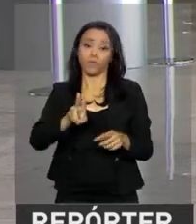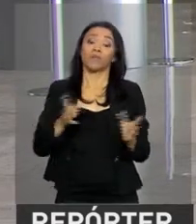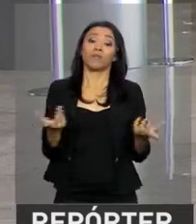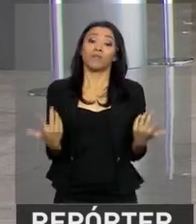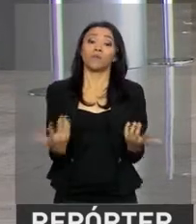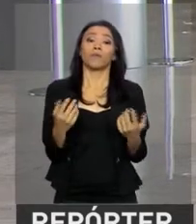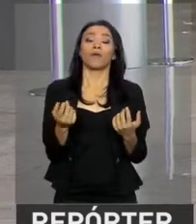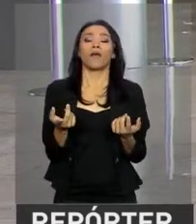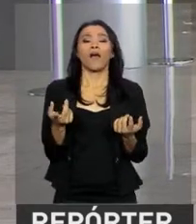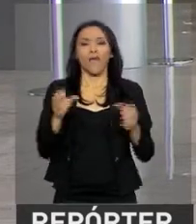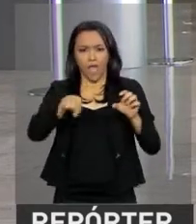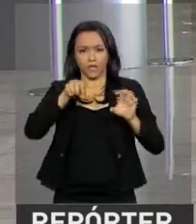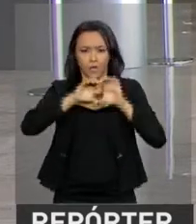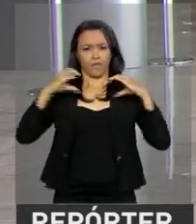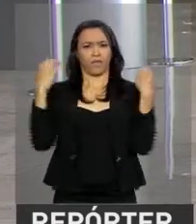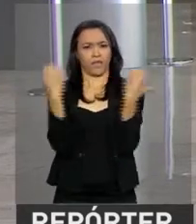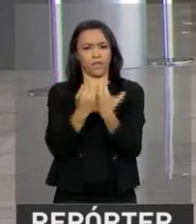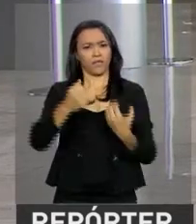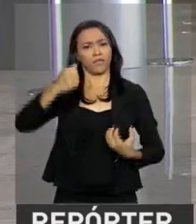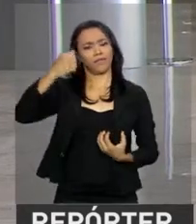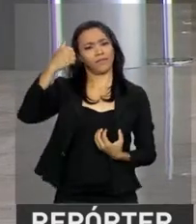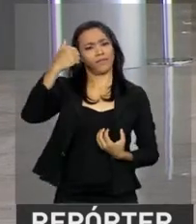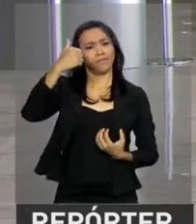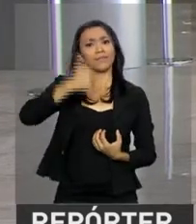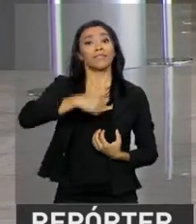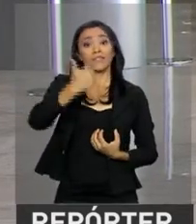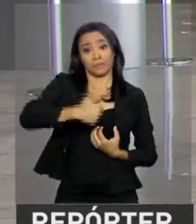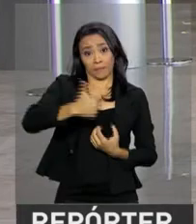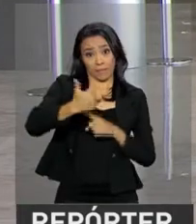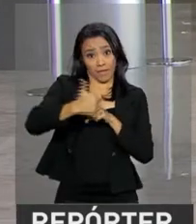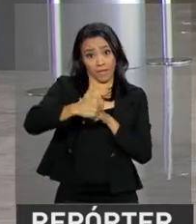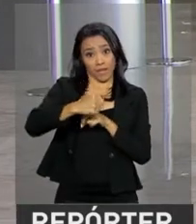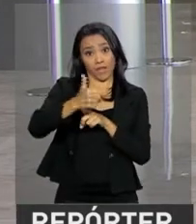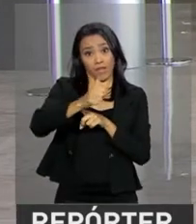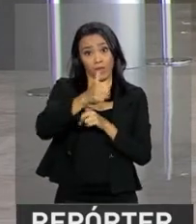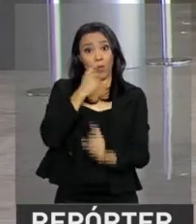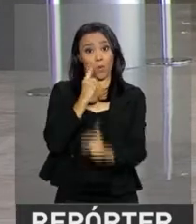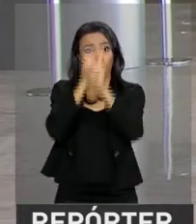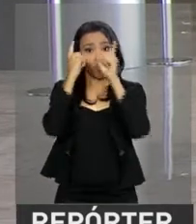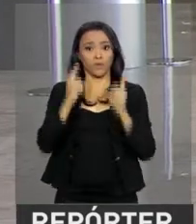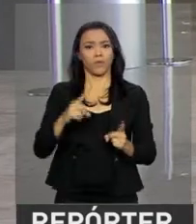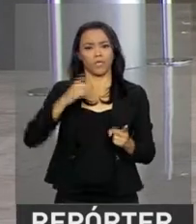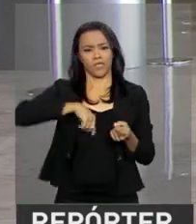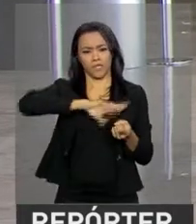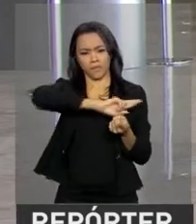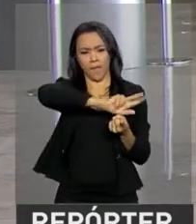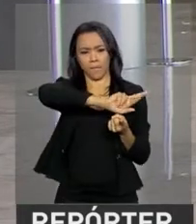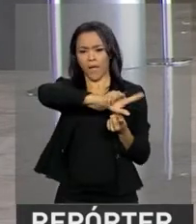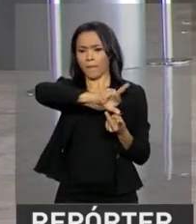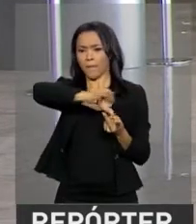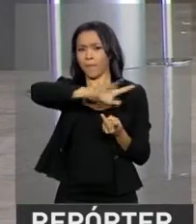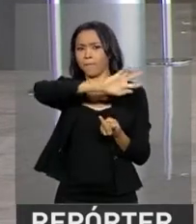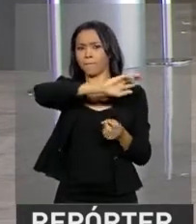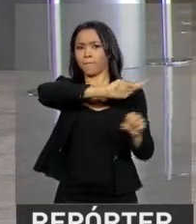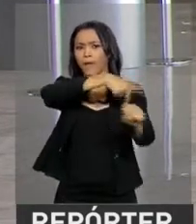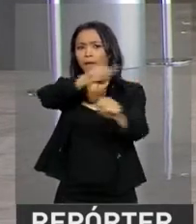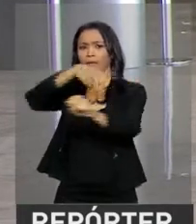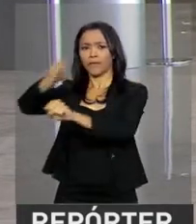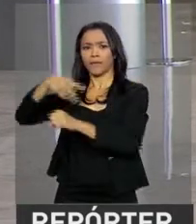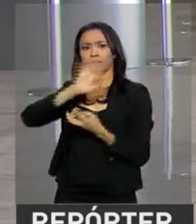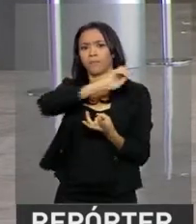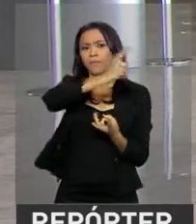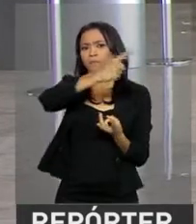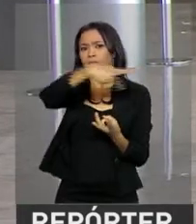aí que a conferência, a 11ª conferência da Comunidade de Chefes de Estado e de Governo